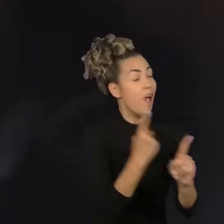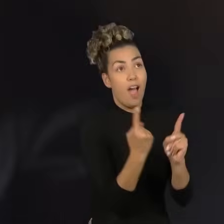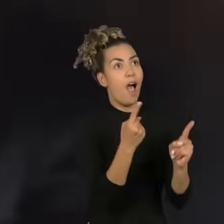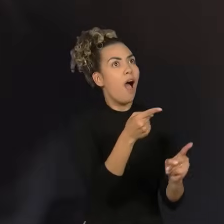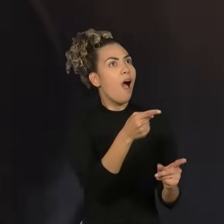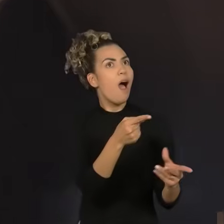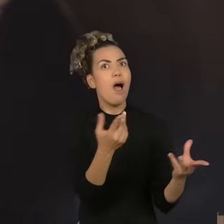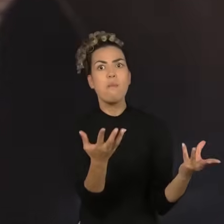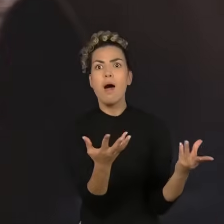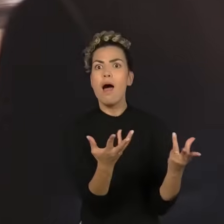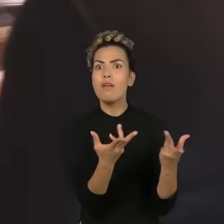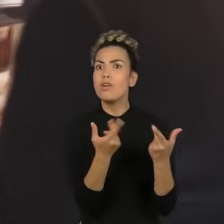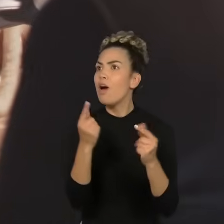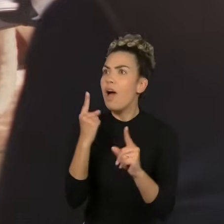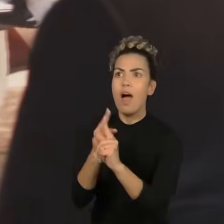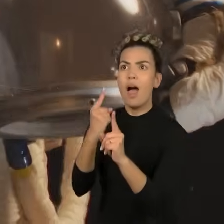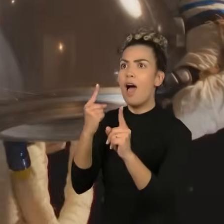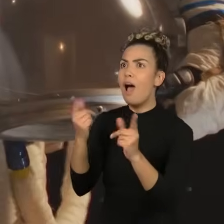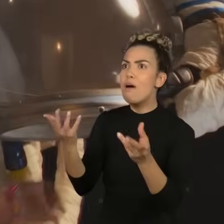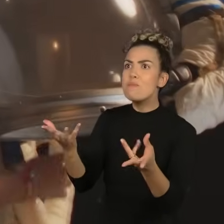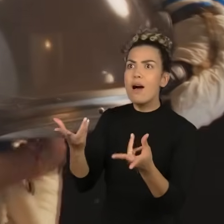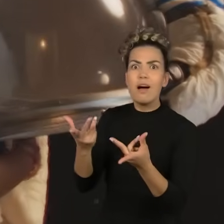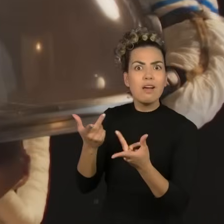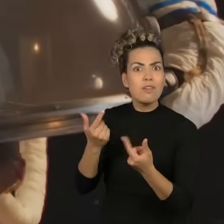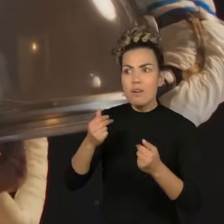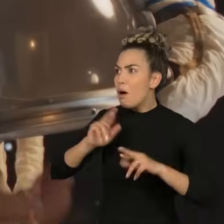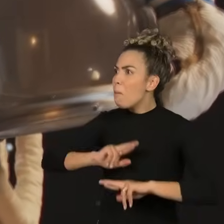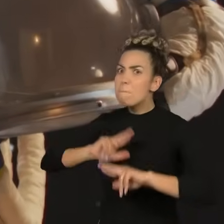surpreendentes e situações inusitadas.